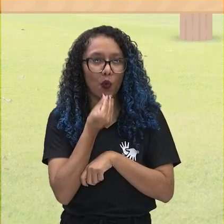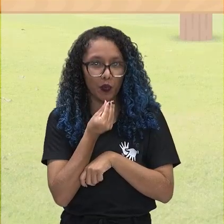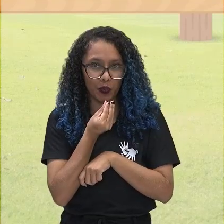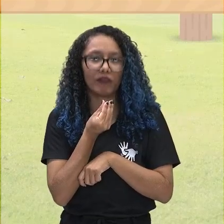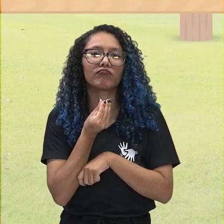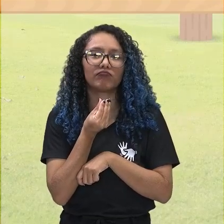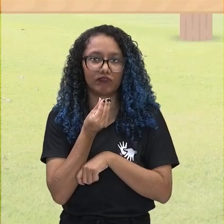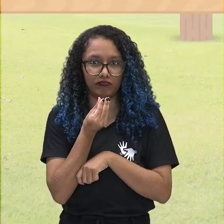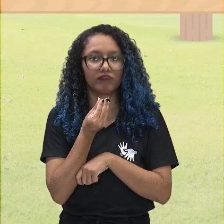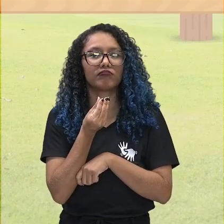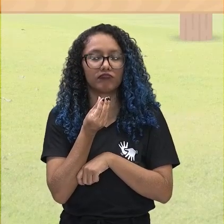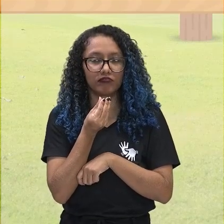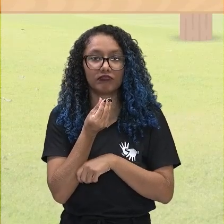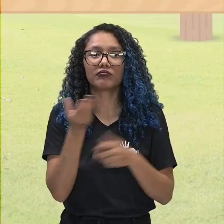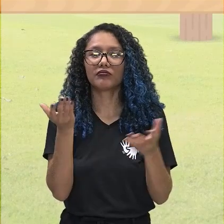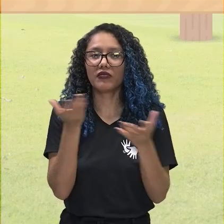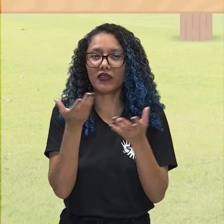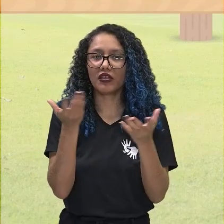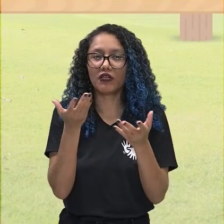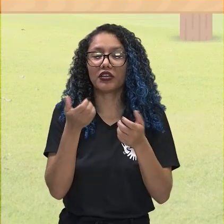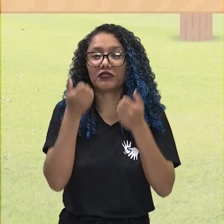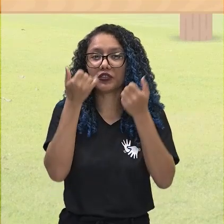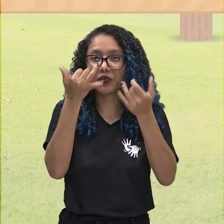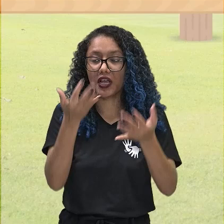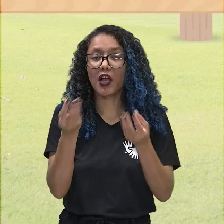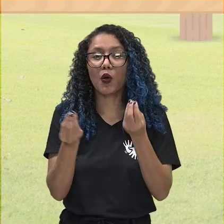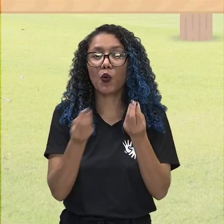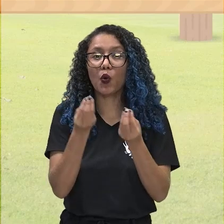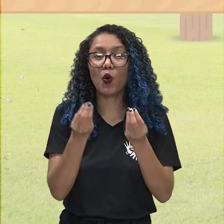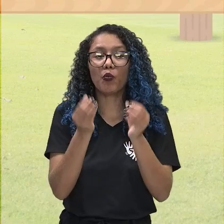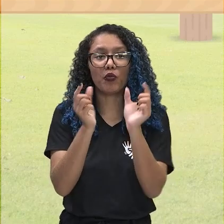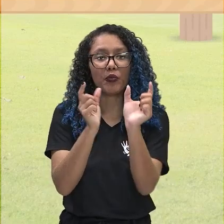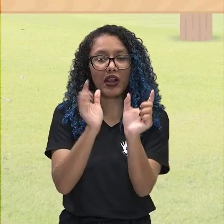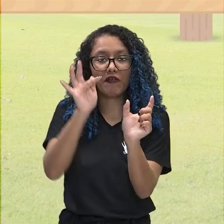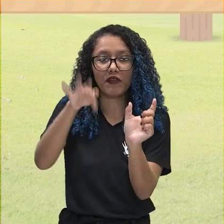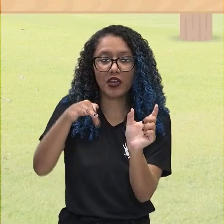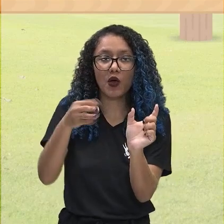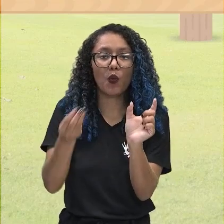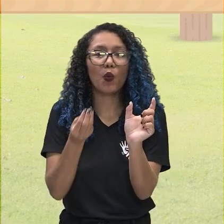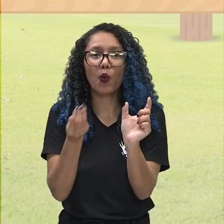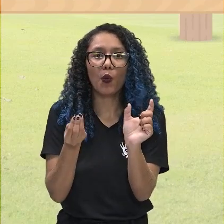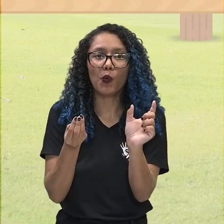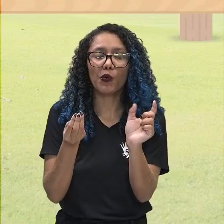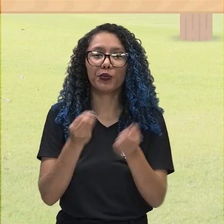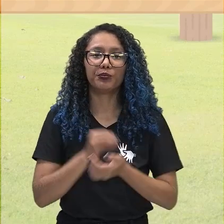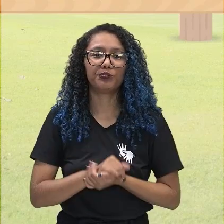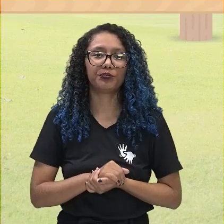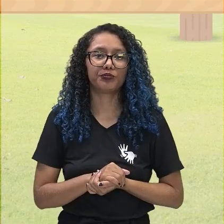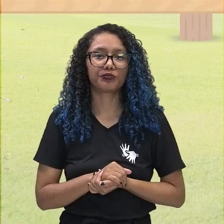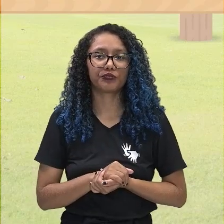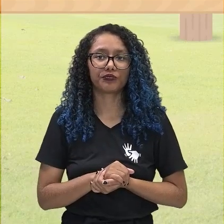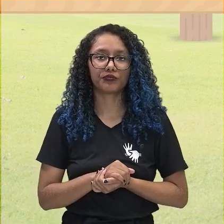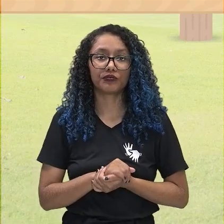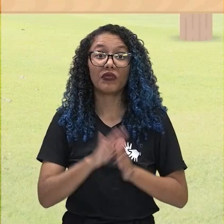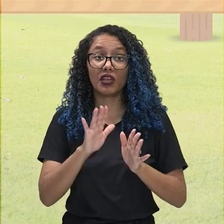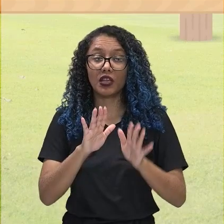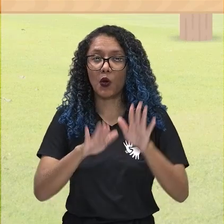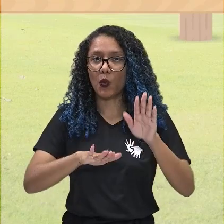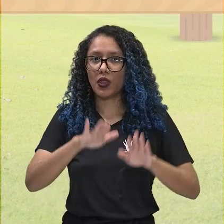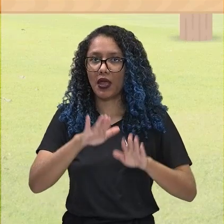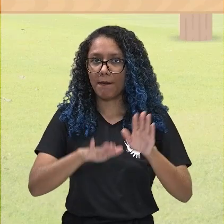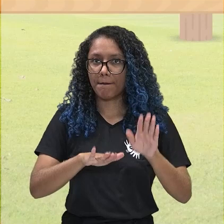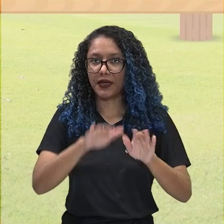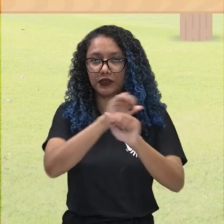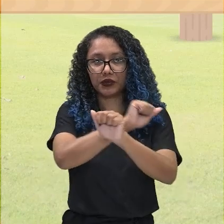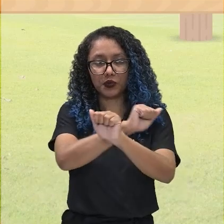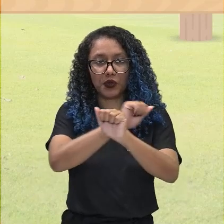gente vai falar um pouquinho sobre as terminações. Então, a gente viu que dependendo do artigo, eu